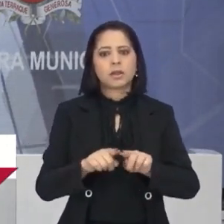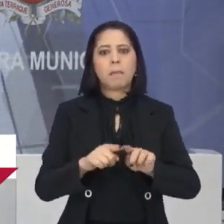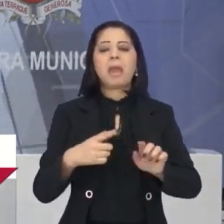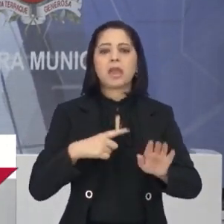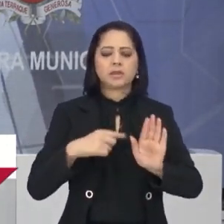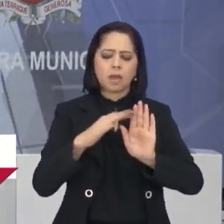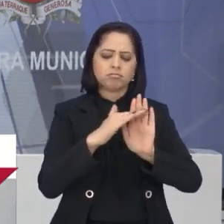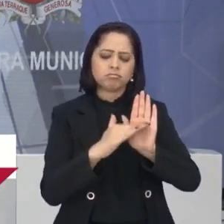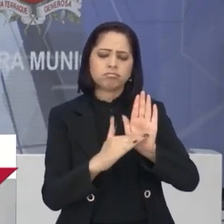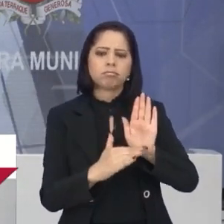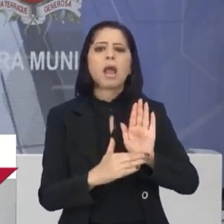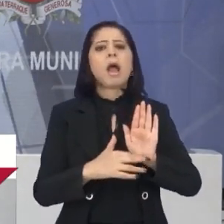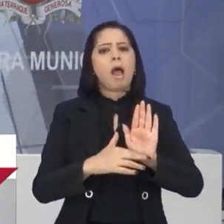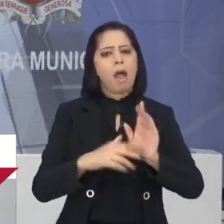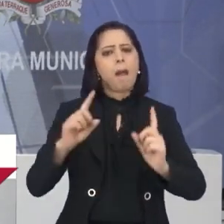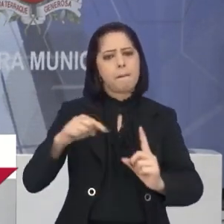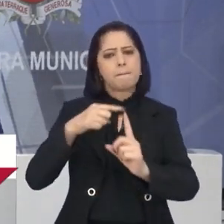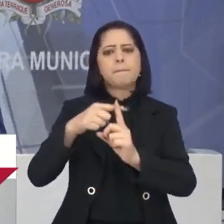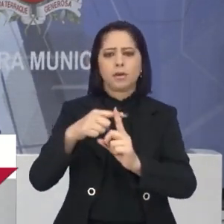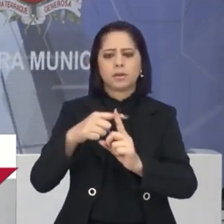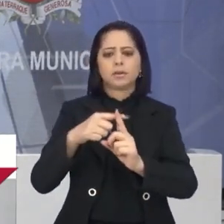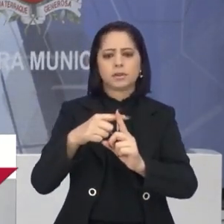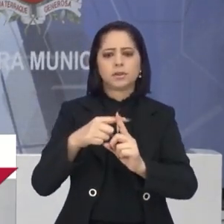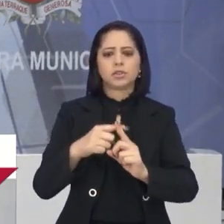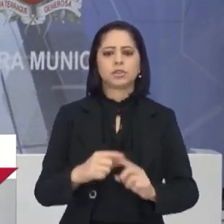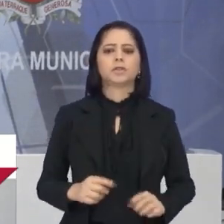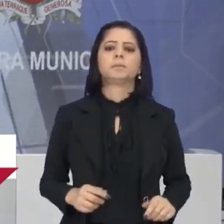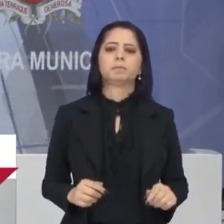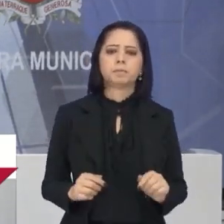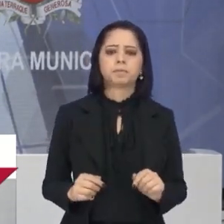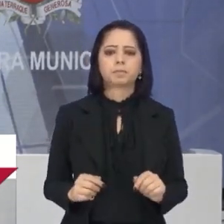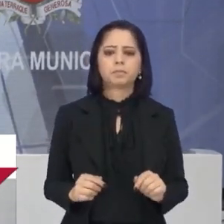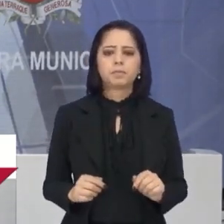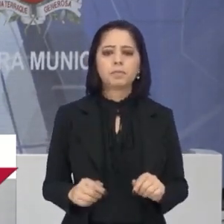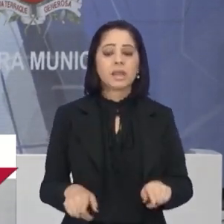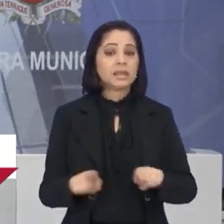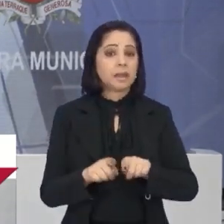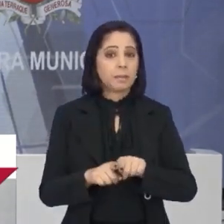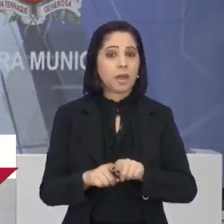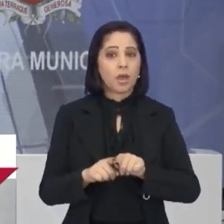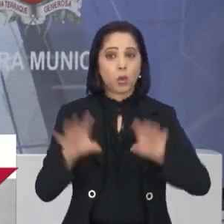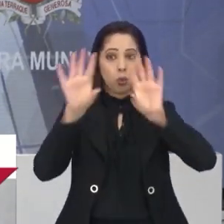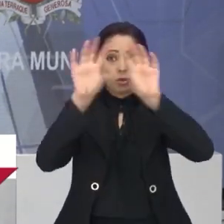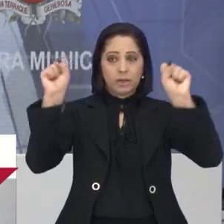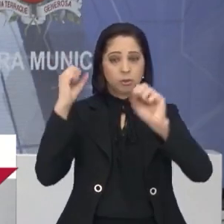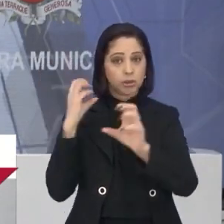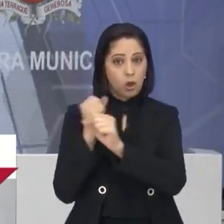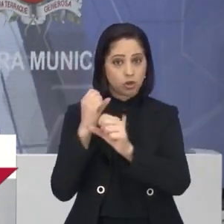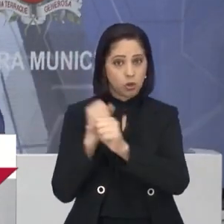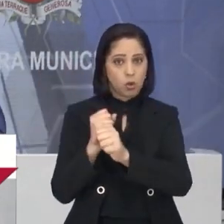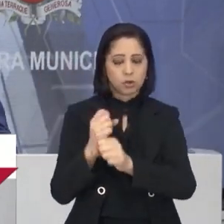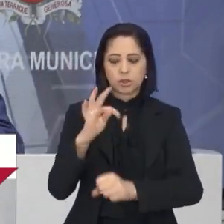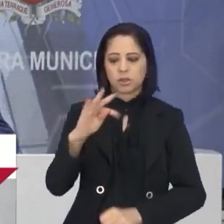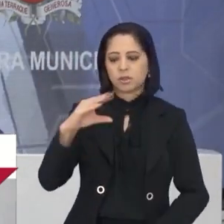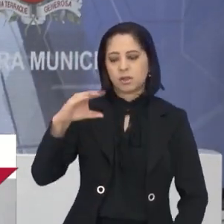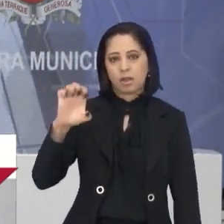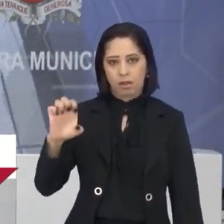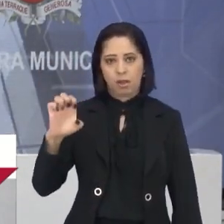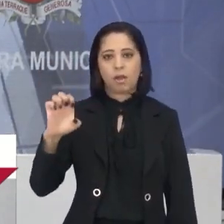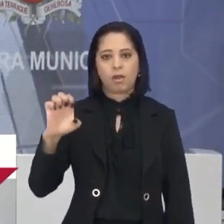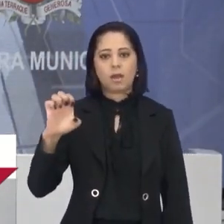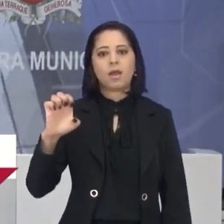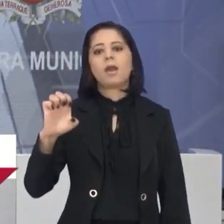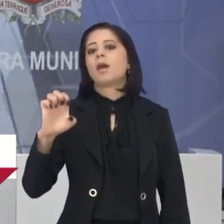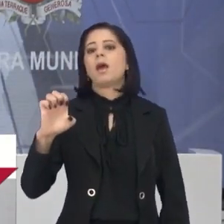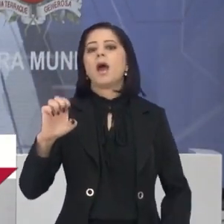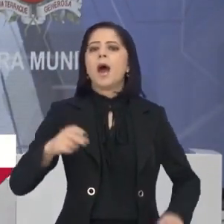positivos Então acho que a gente tem né Muito a ganhar e quando a gente fala né Essa o Tribunal de Contas né ele vem cada vez mais com esse debate e traz